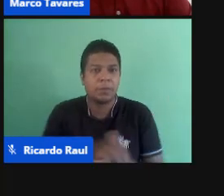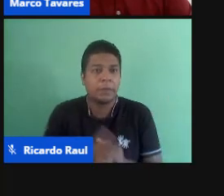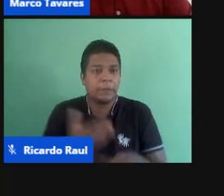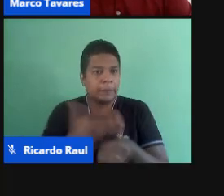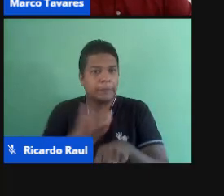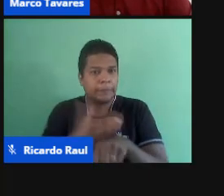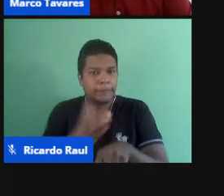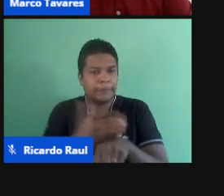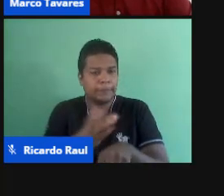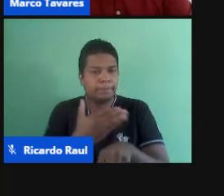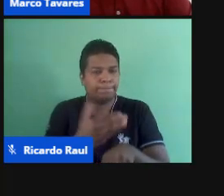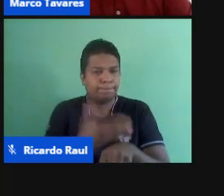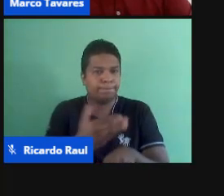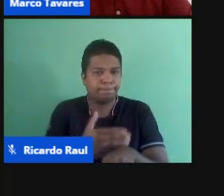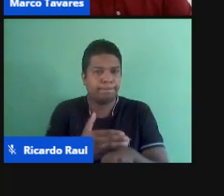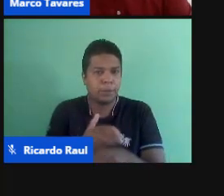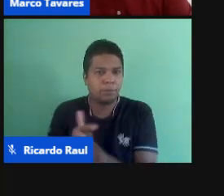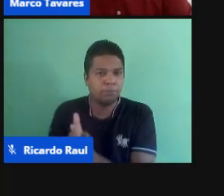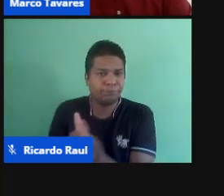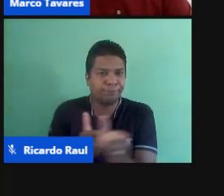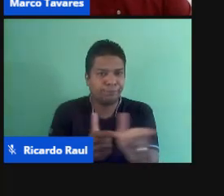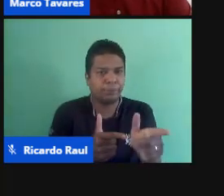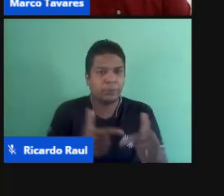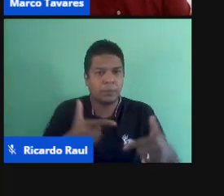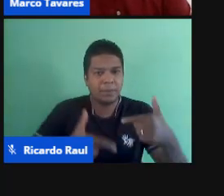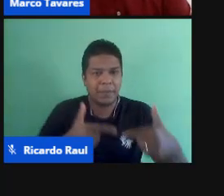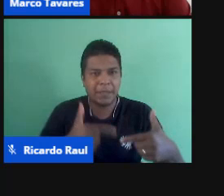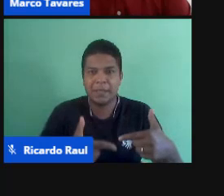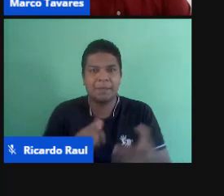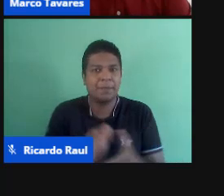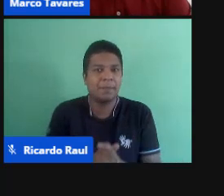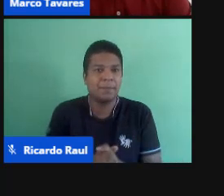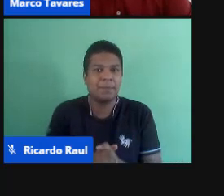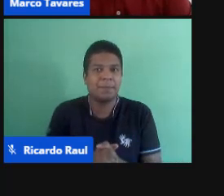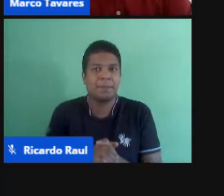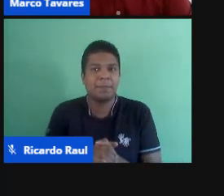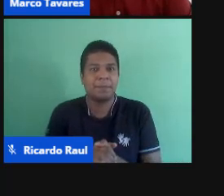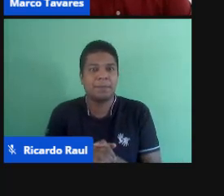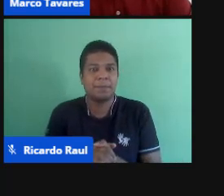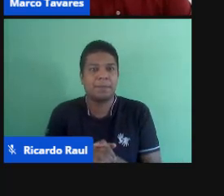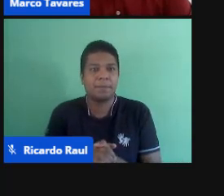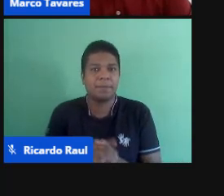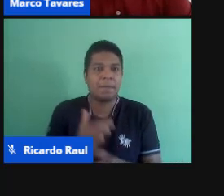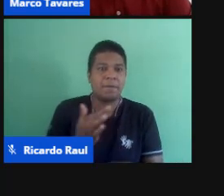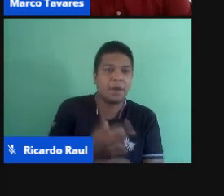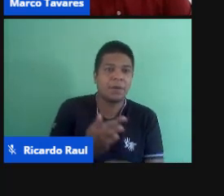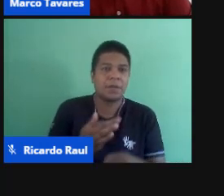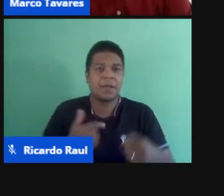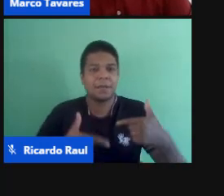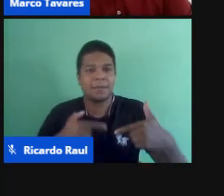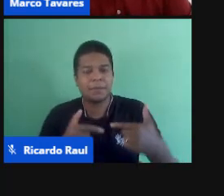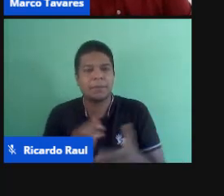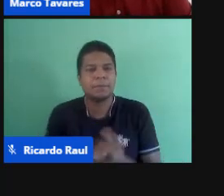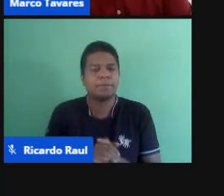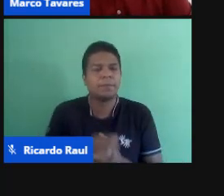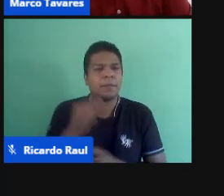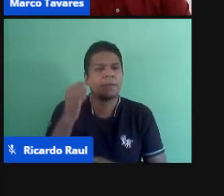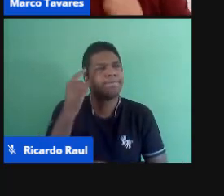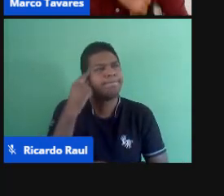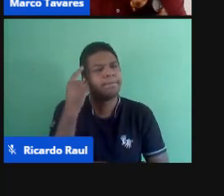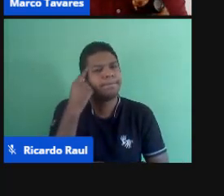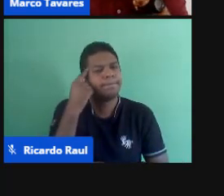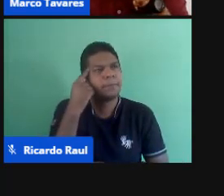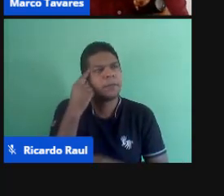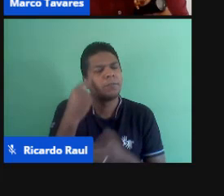foram preparados para a guerra e não foram preparados para a volta da guerra. E aí eu fico me questionando e fico